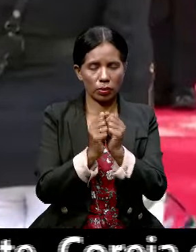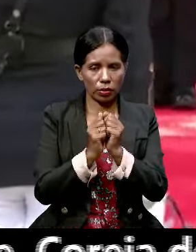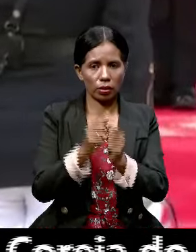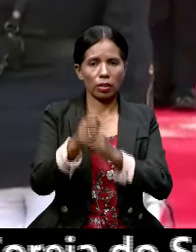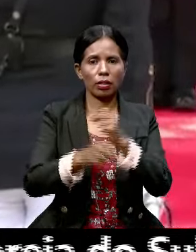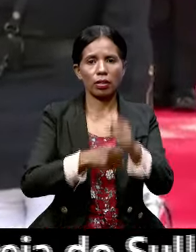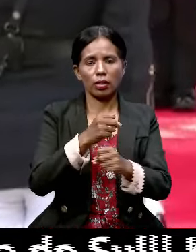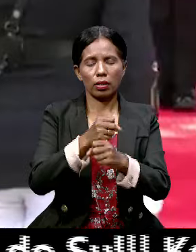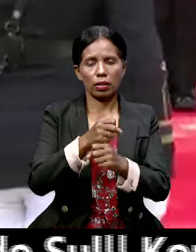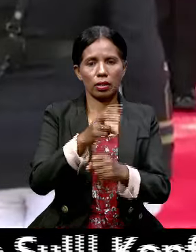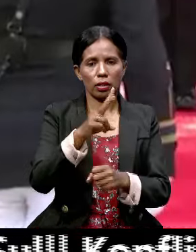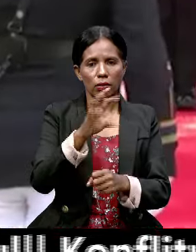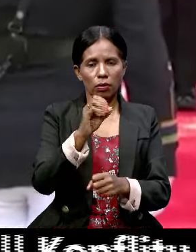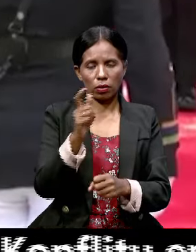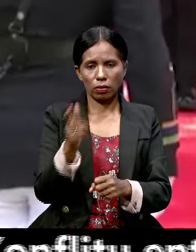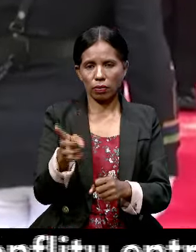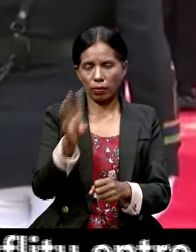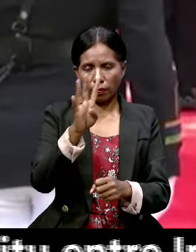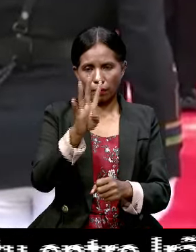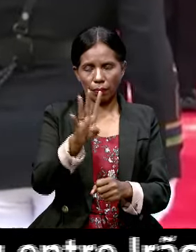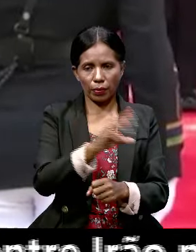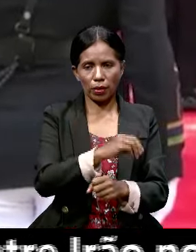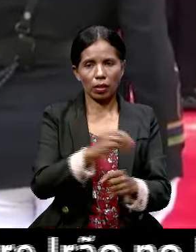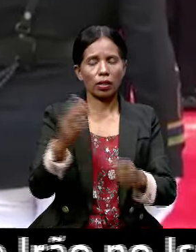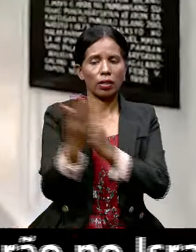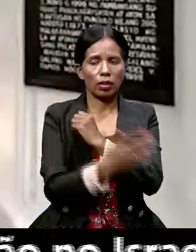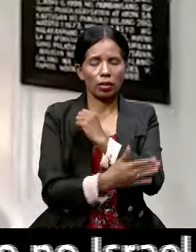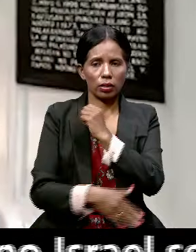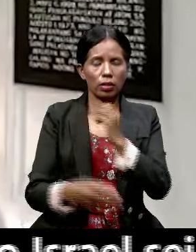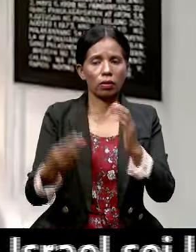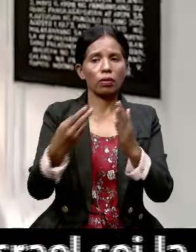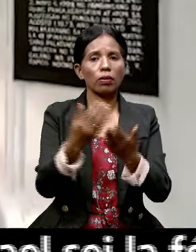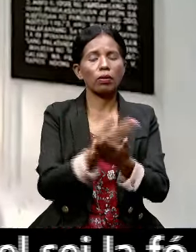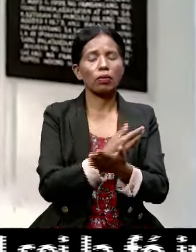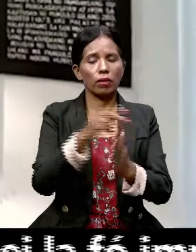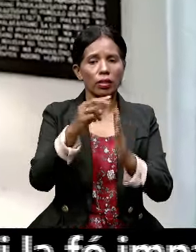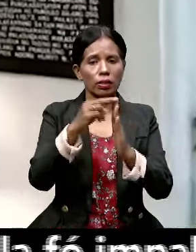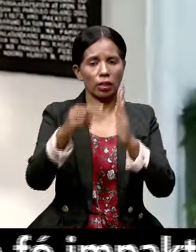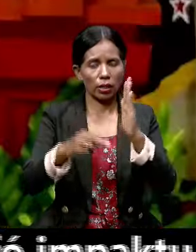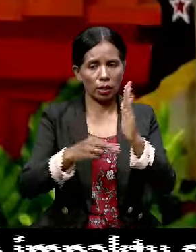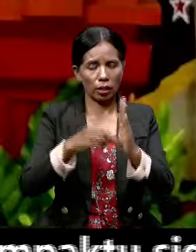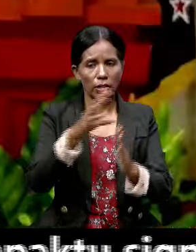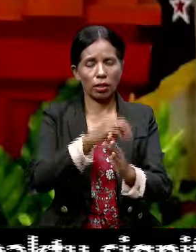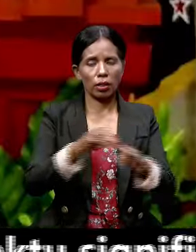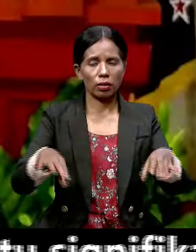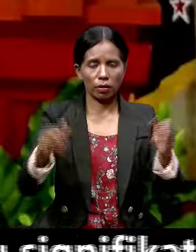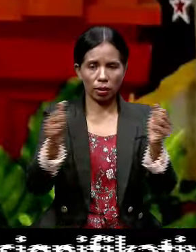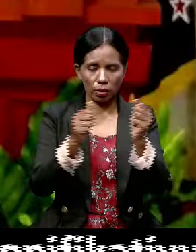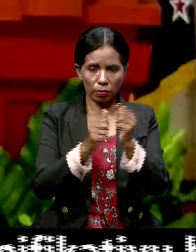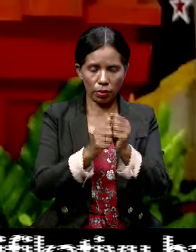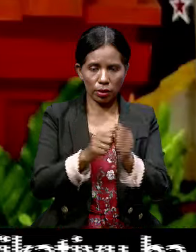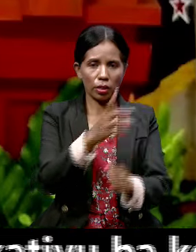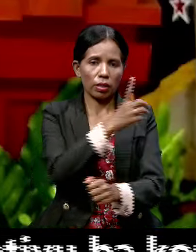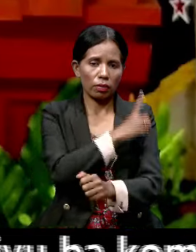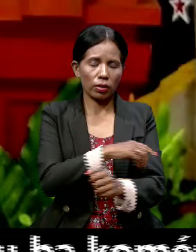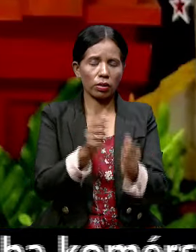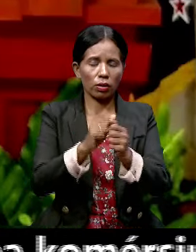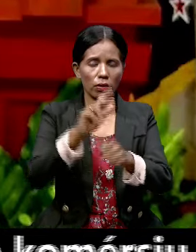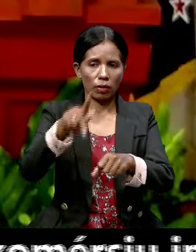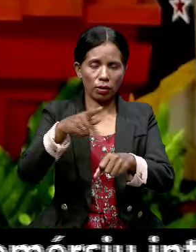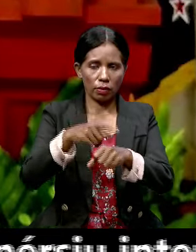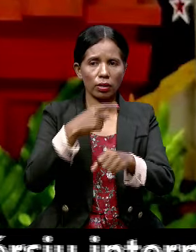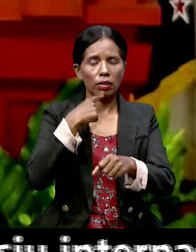Tina Nrihunrua, Ruanu Loresinhat, Nova Zelândia mos e a compromisso a Tuhamete Nenea relação defesa com Filipina, Lusung